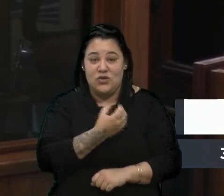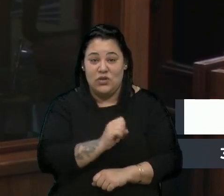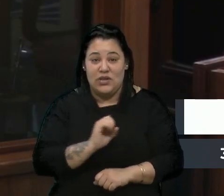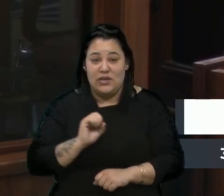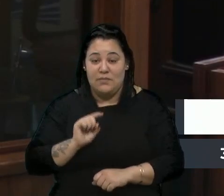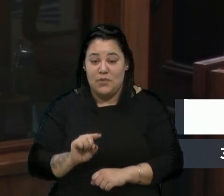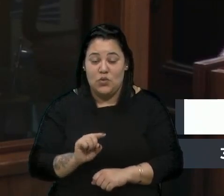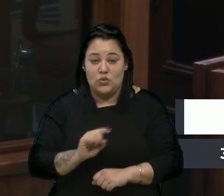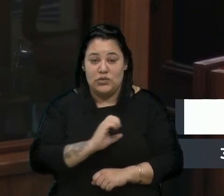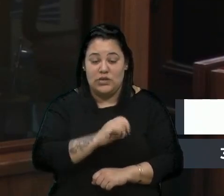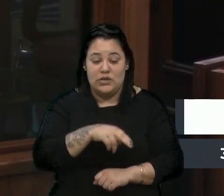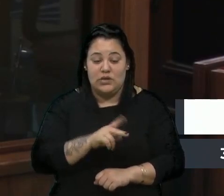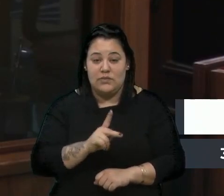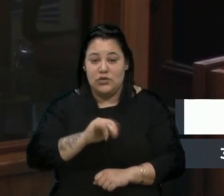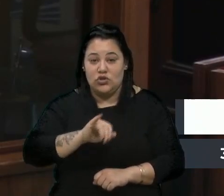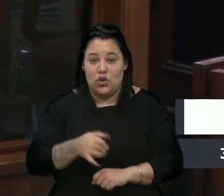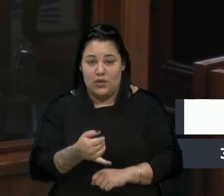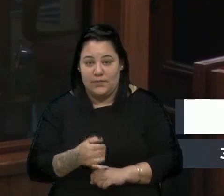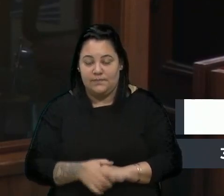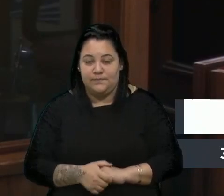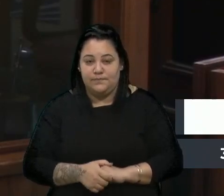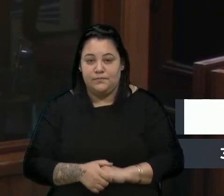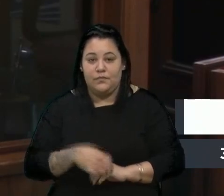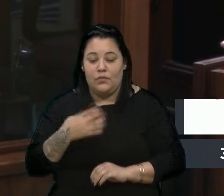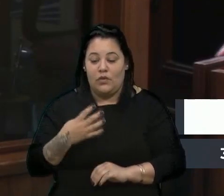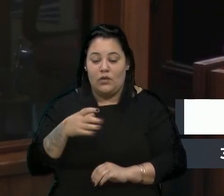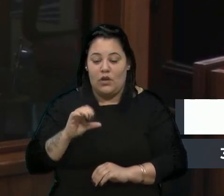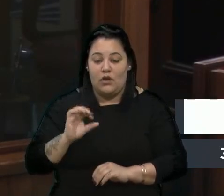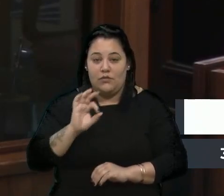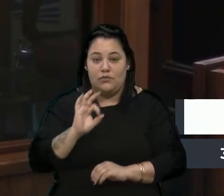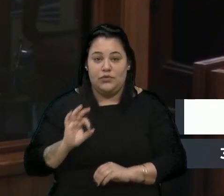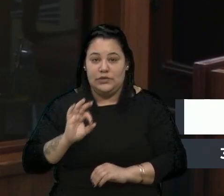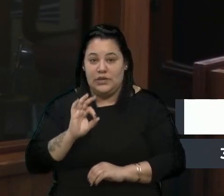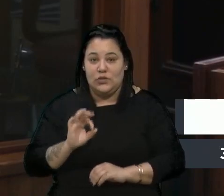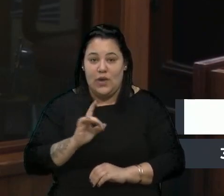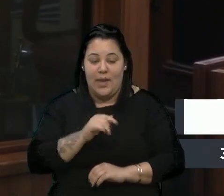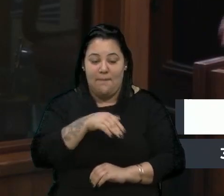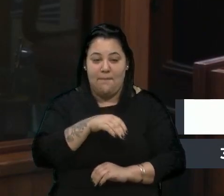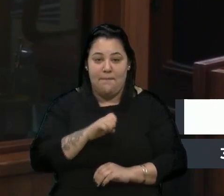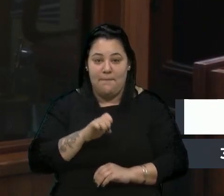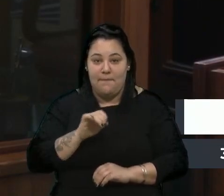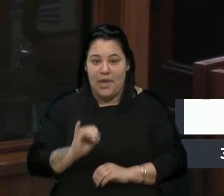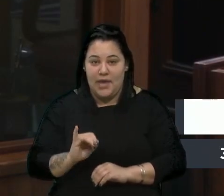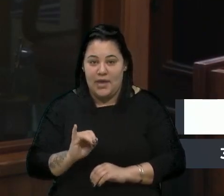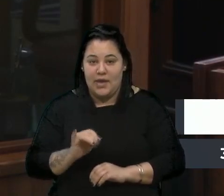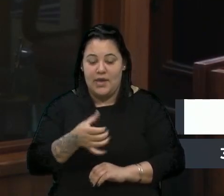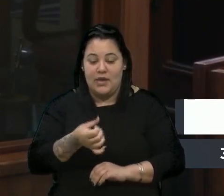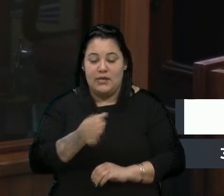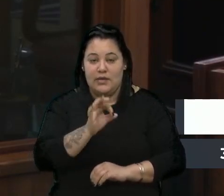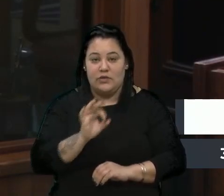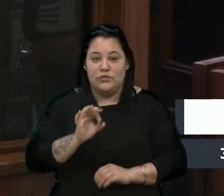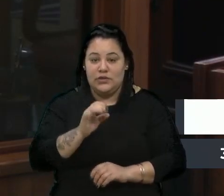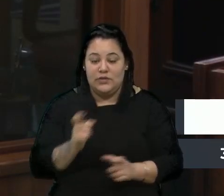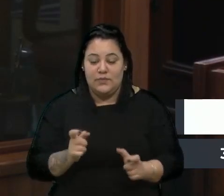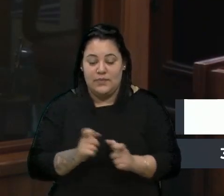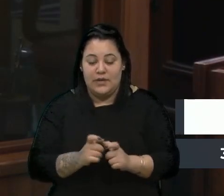CNPJs, dos quais 49% são MEIs e 6% pequenas